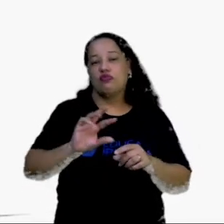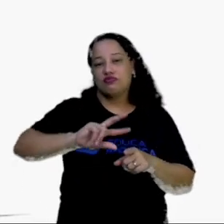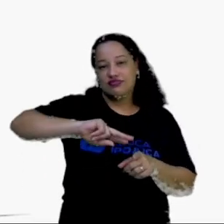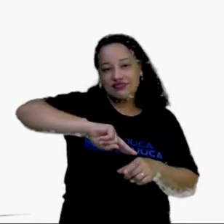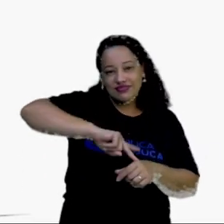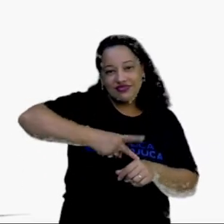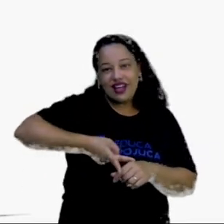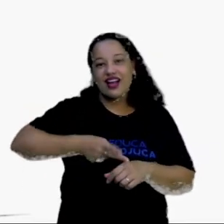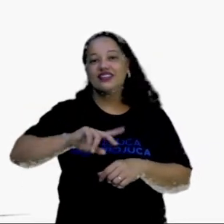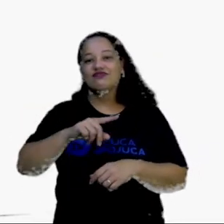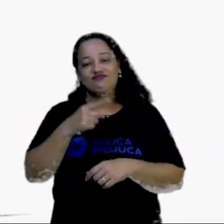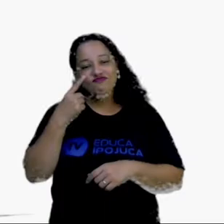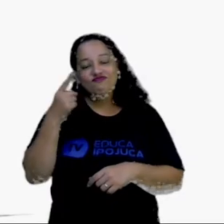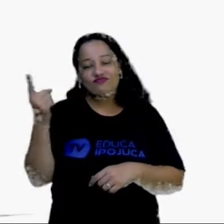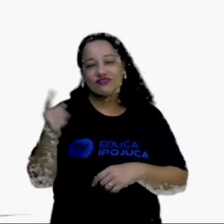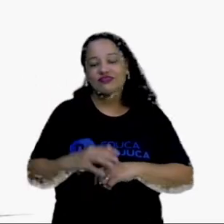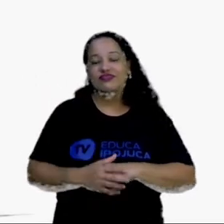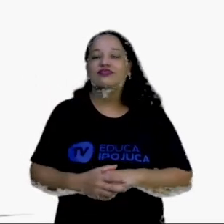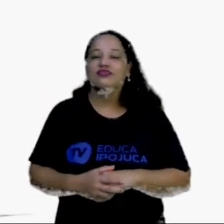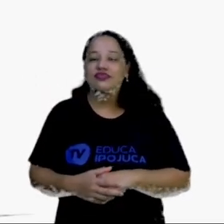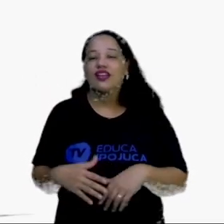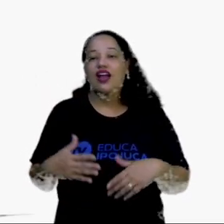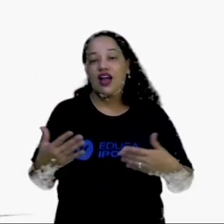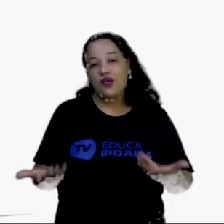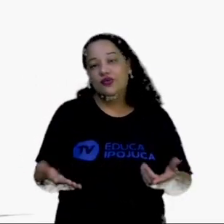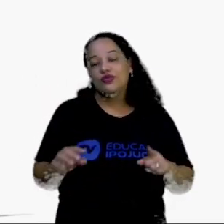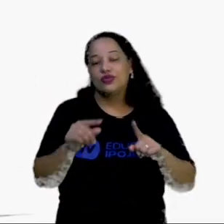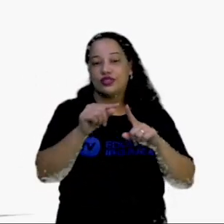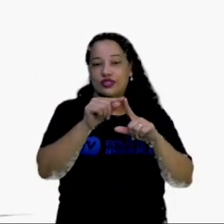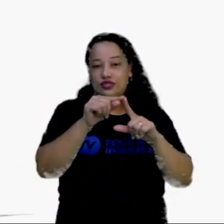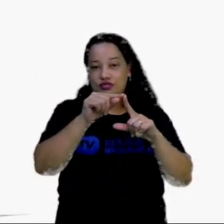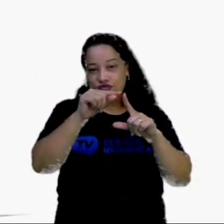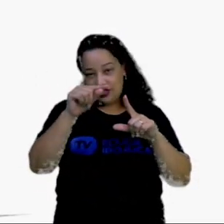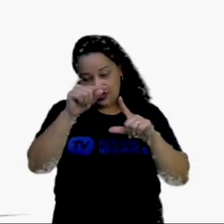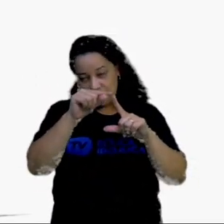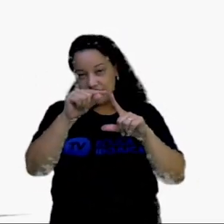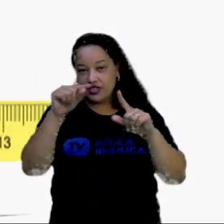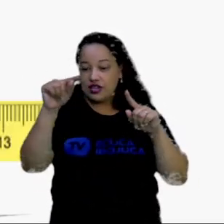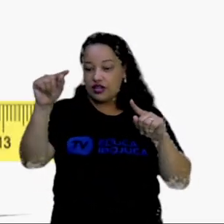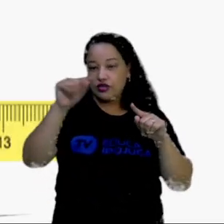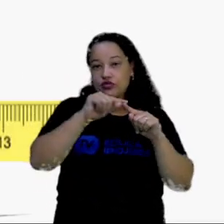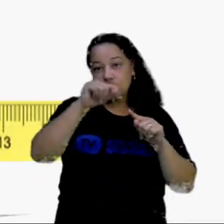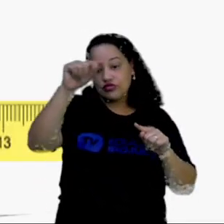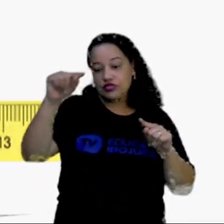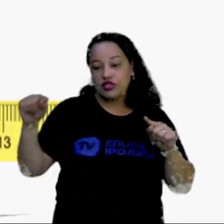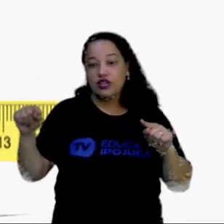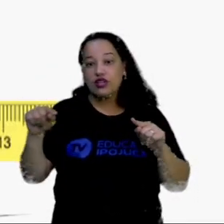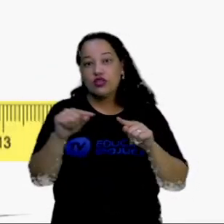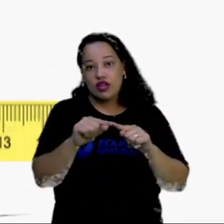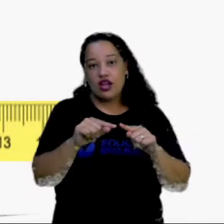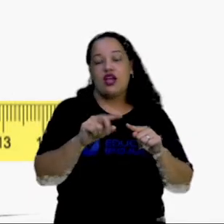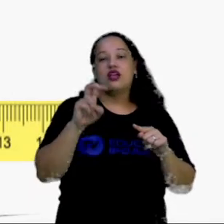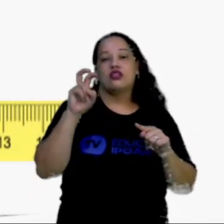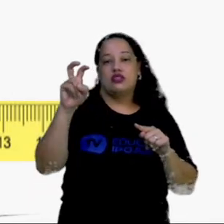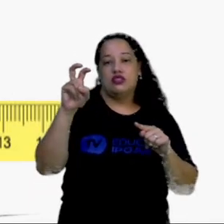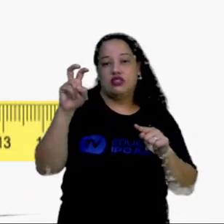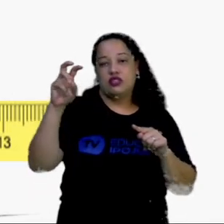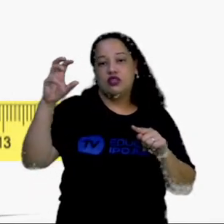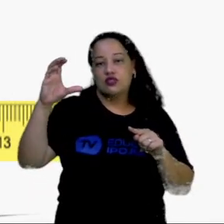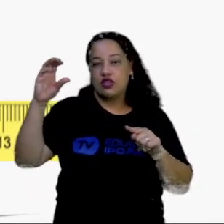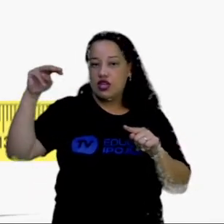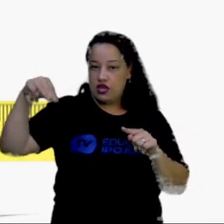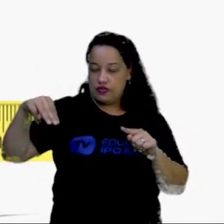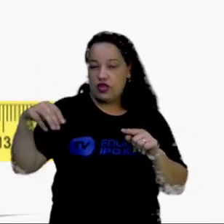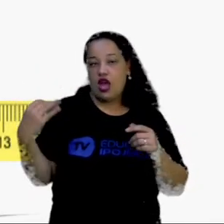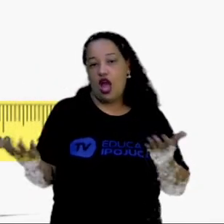lá. Vamos construir um triângulo regular de 5 centímetros de lado. Vamos usar a régua